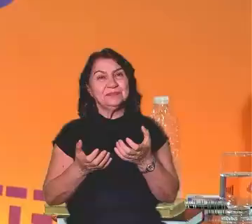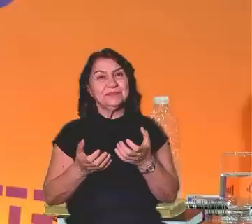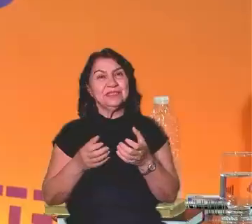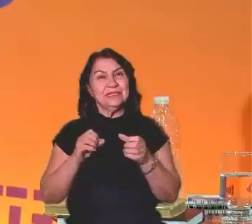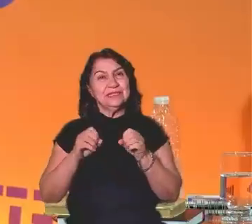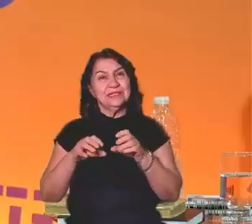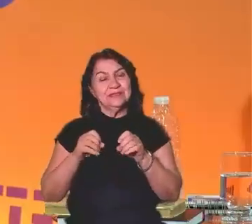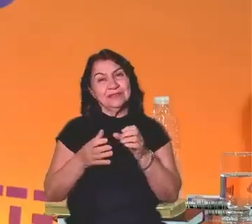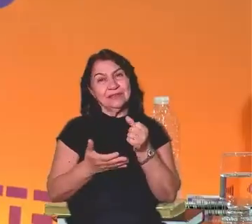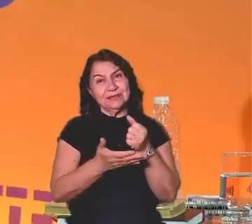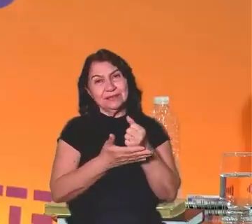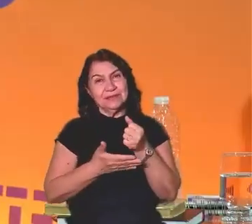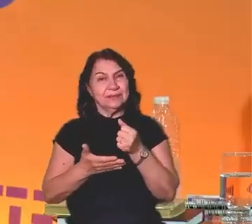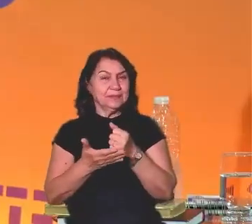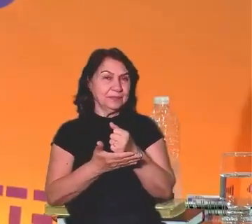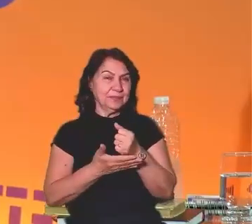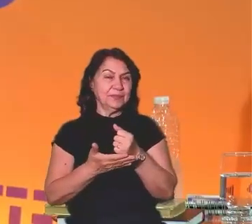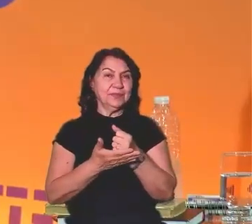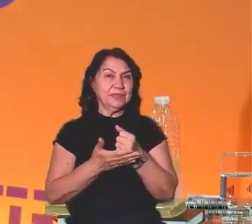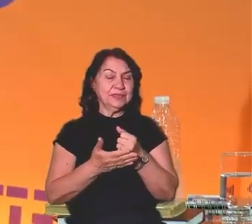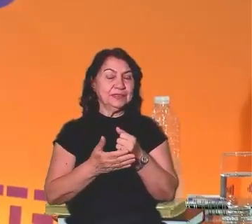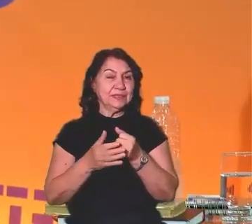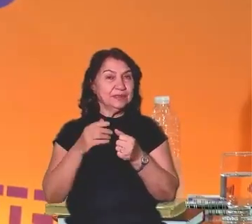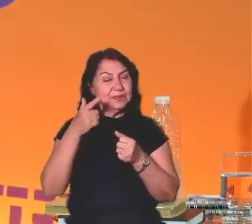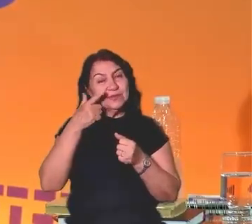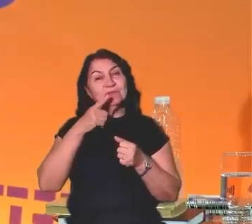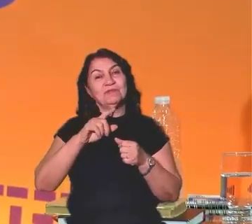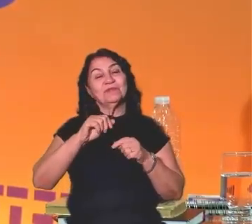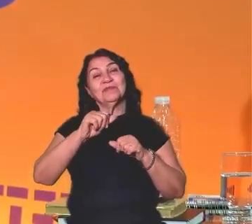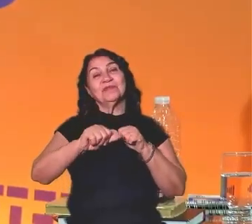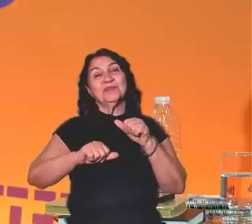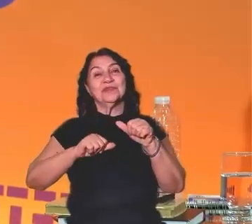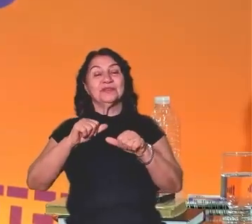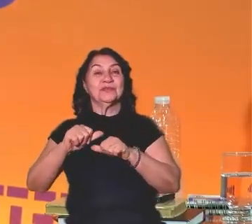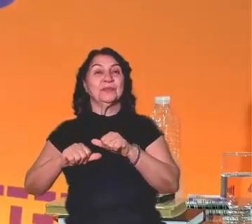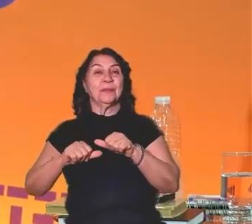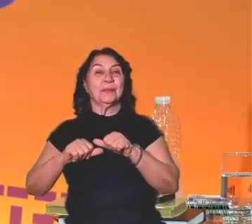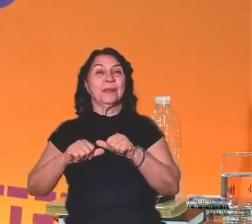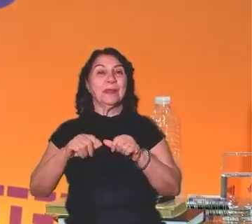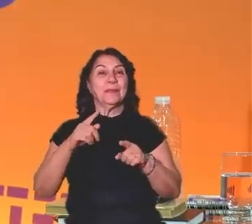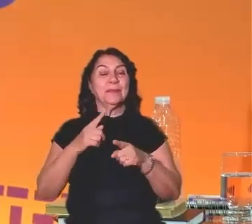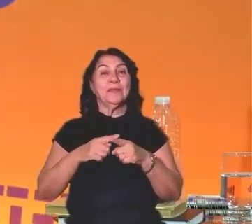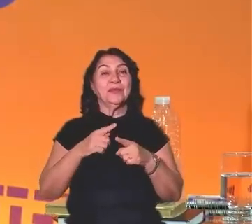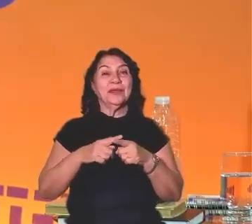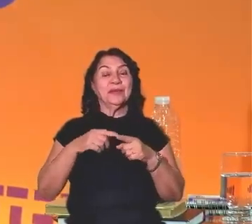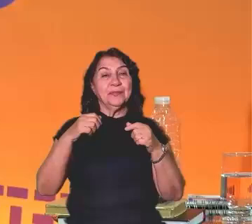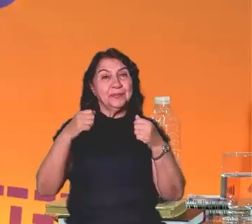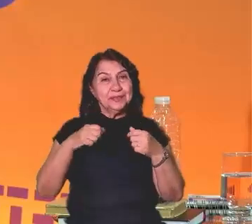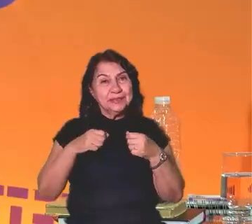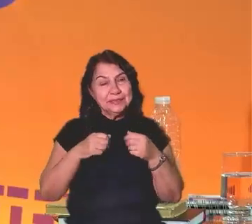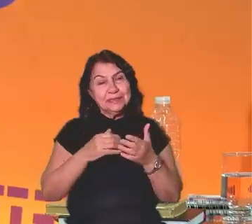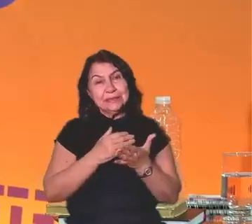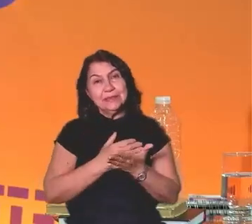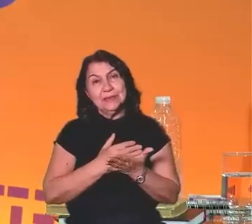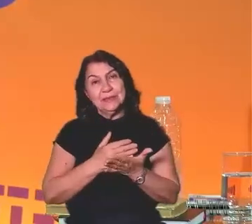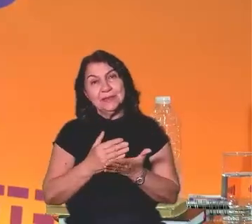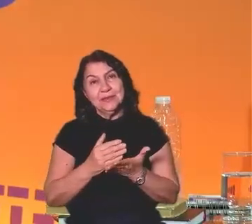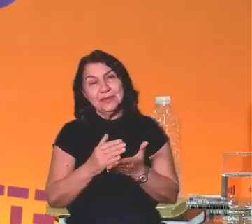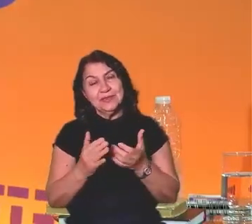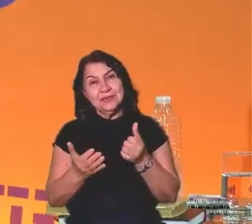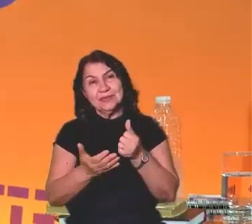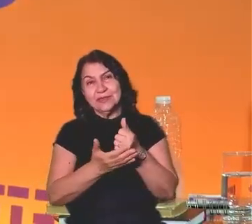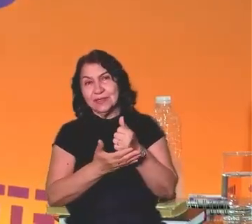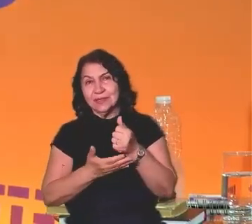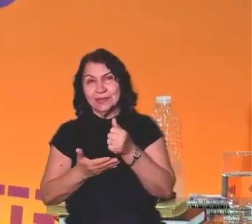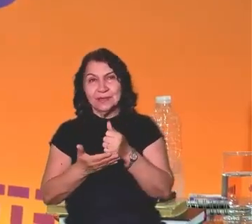acho que é na educação básica que a gente consegue transformar. Porque a gente precisa começar do alicerce, né? E o